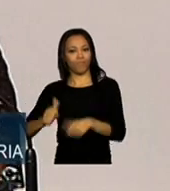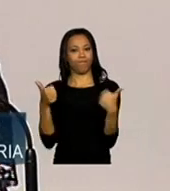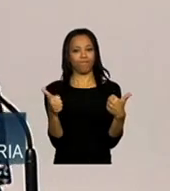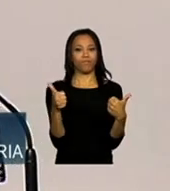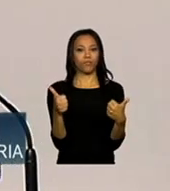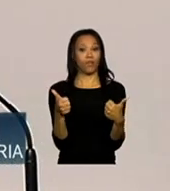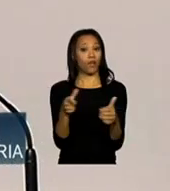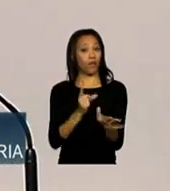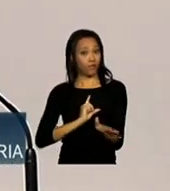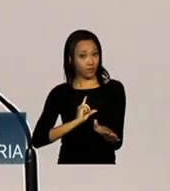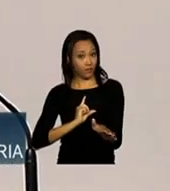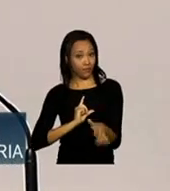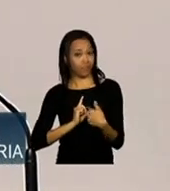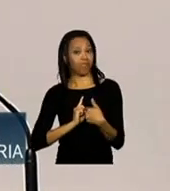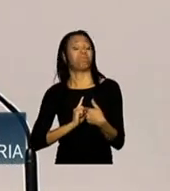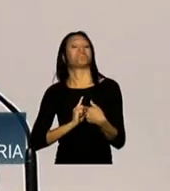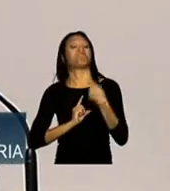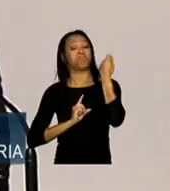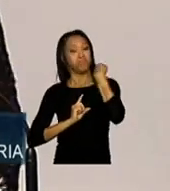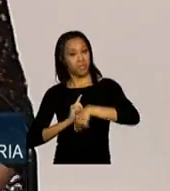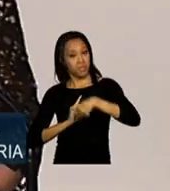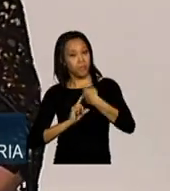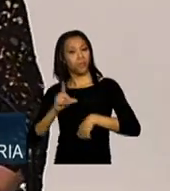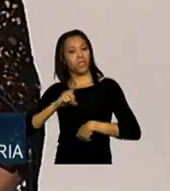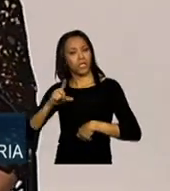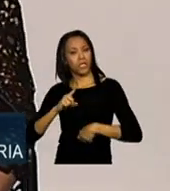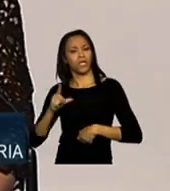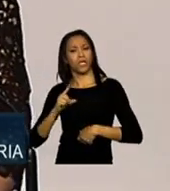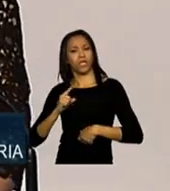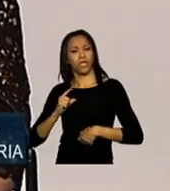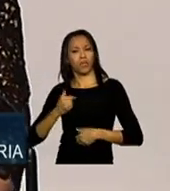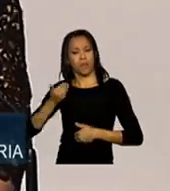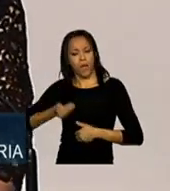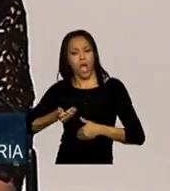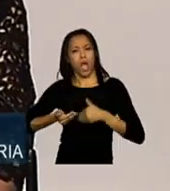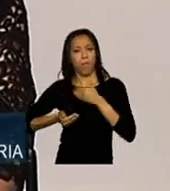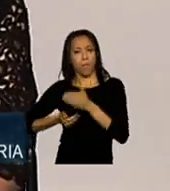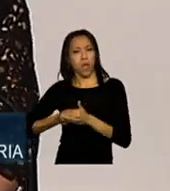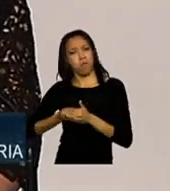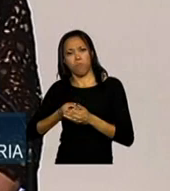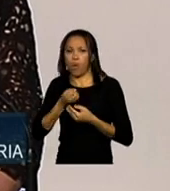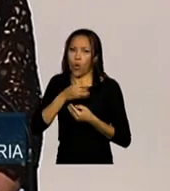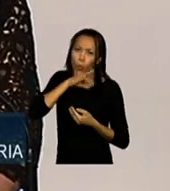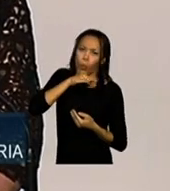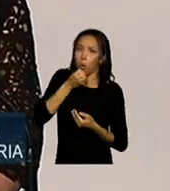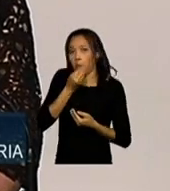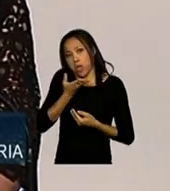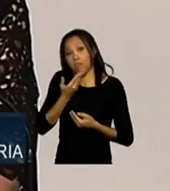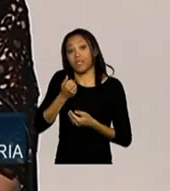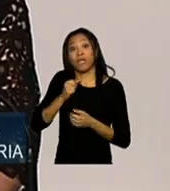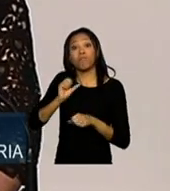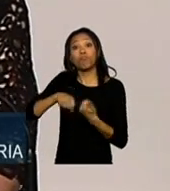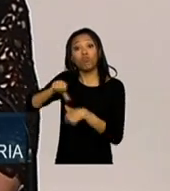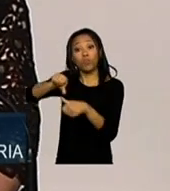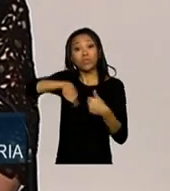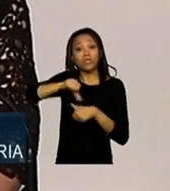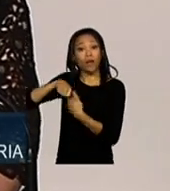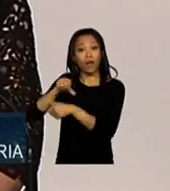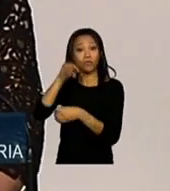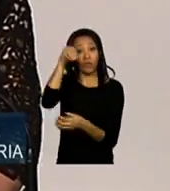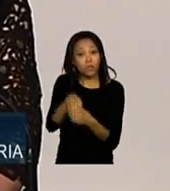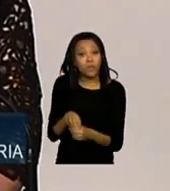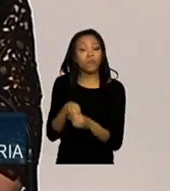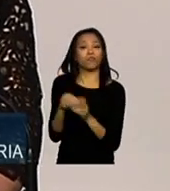sem ter passado por processos, mal ou bem, de modernização das suas